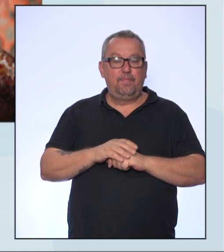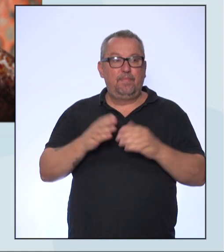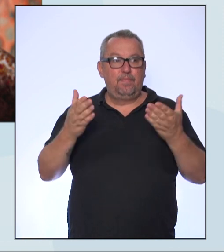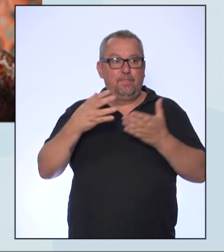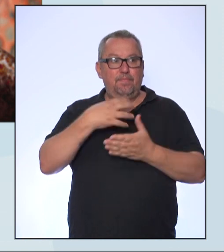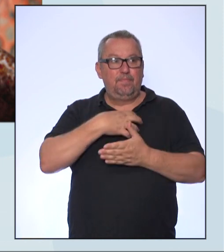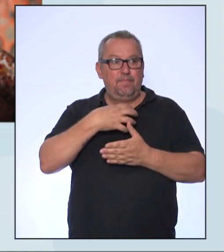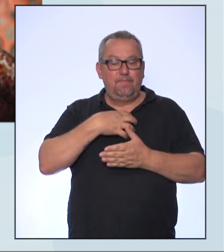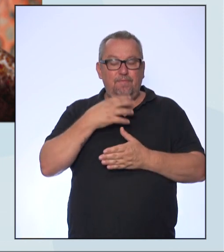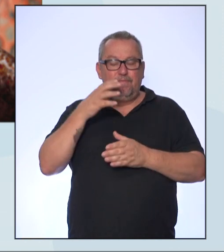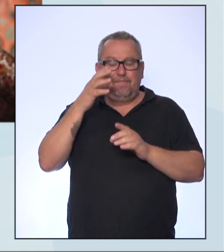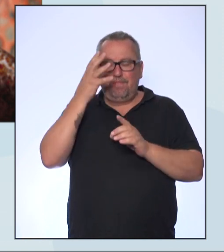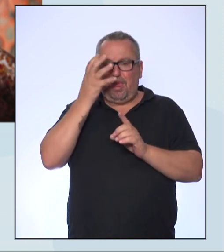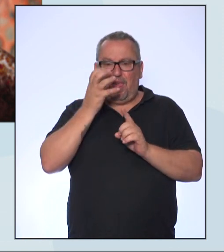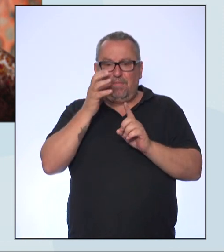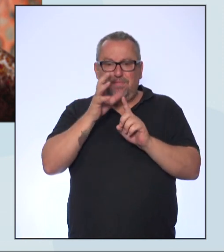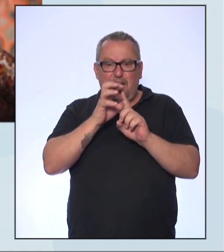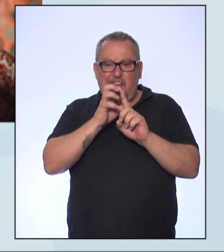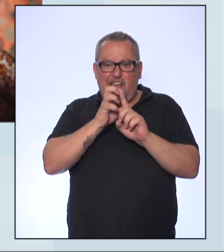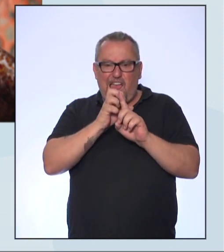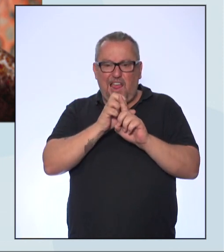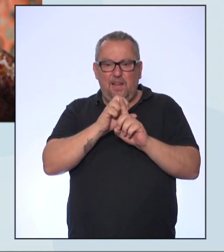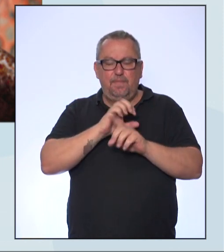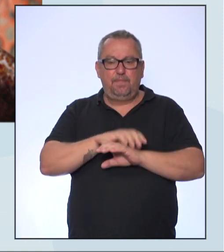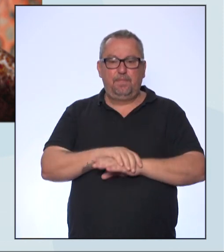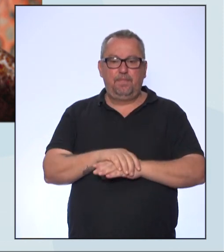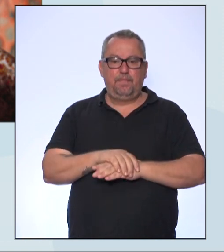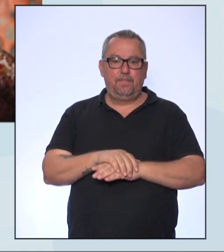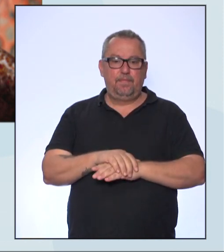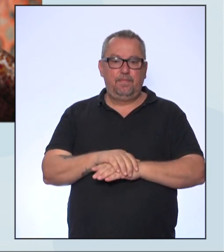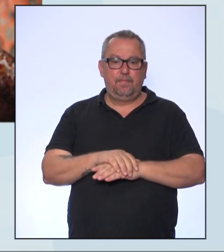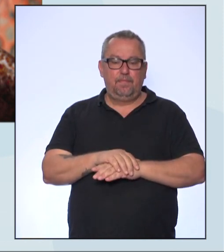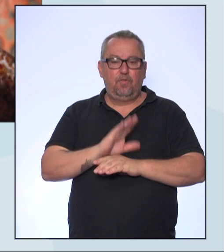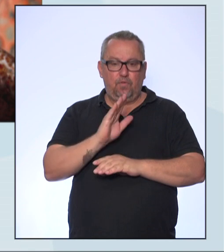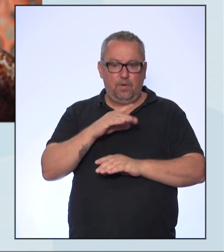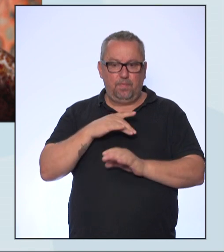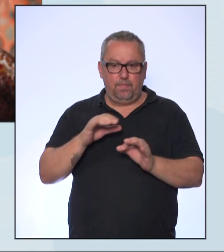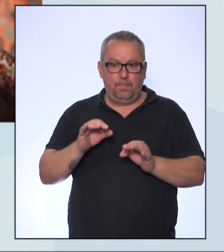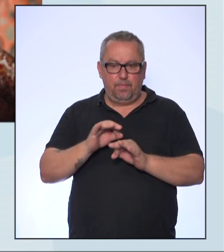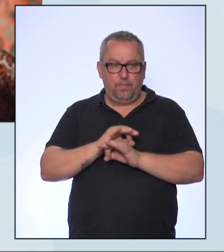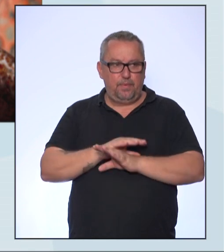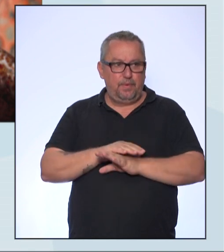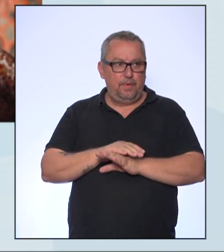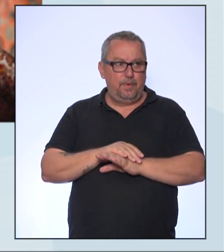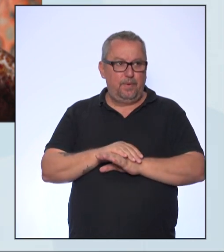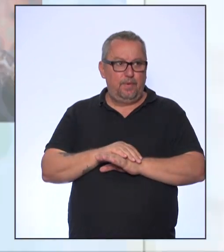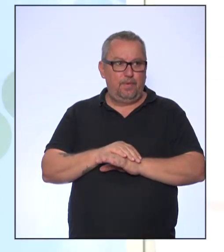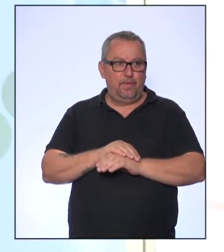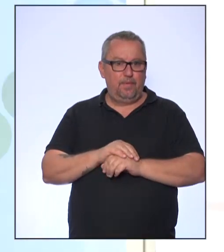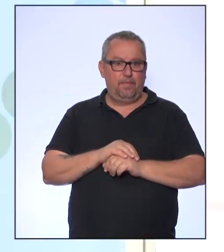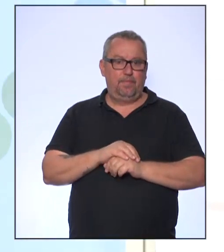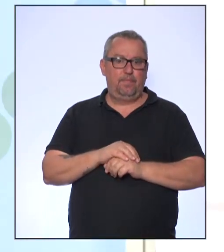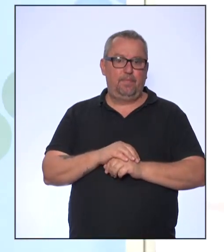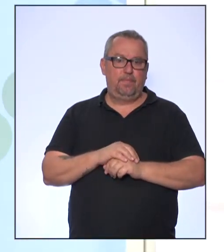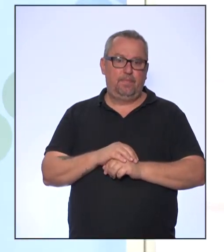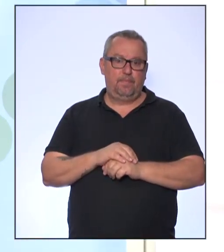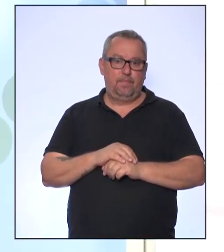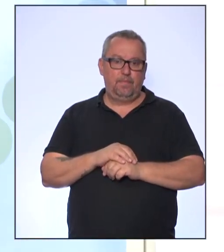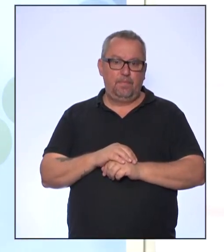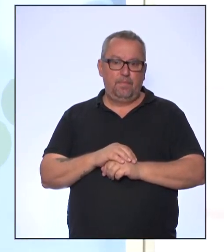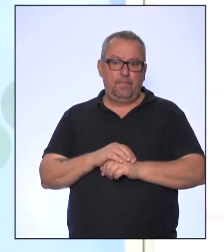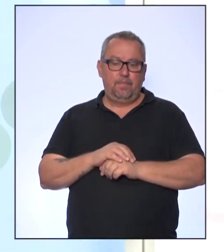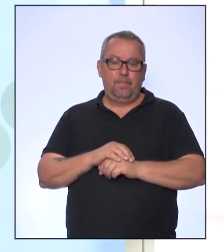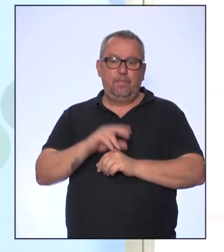aspecto enferrujado. Legal. Já acabou o tempo deles responderem? Isso. Vamos aprofundar para a aula? Vamos. Você vai querer ler mais